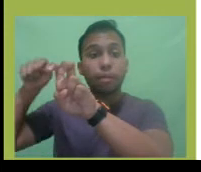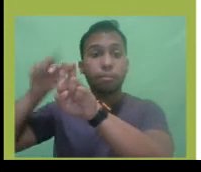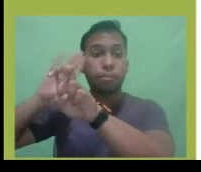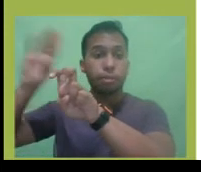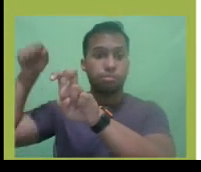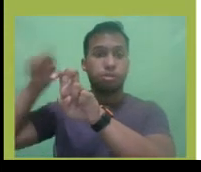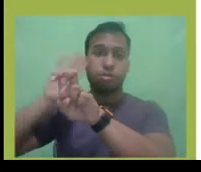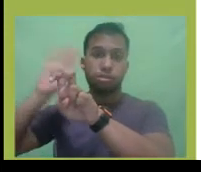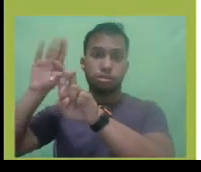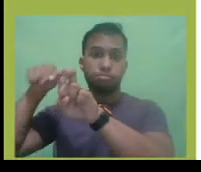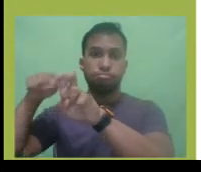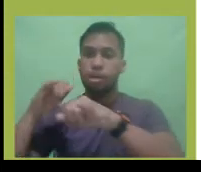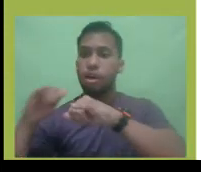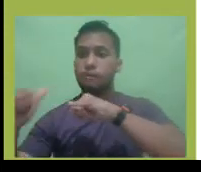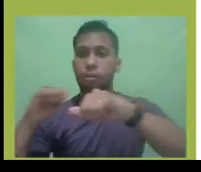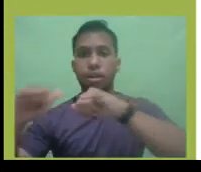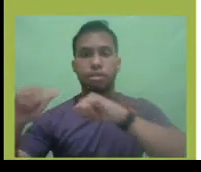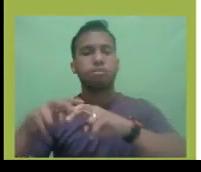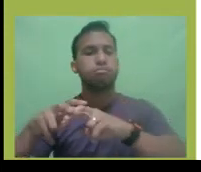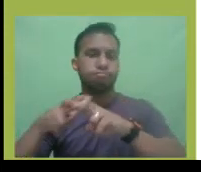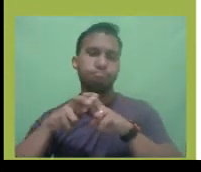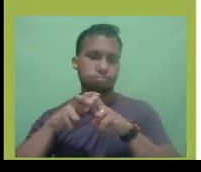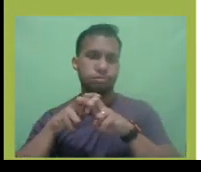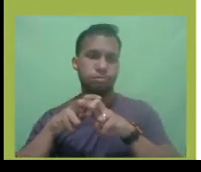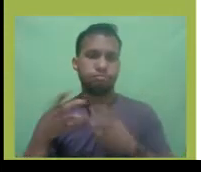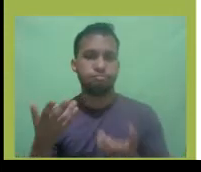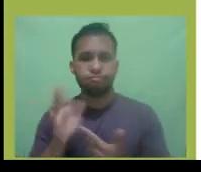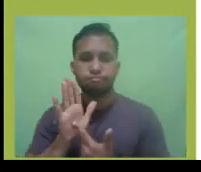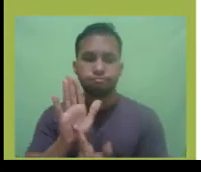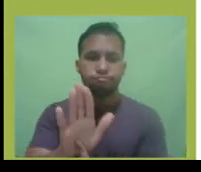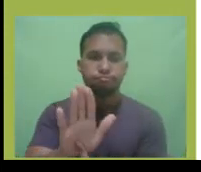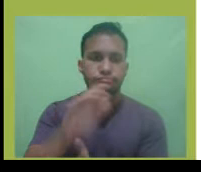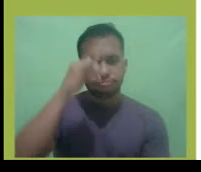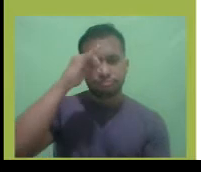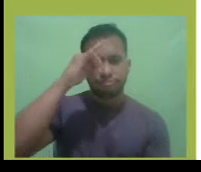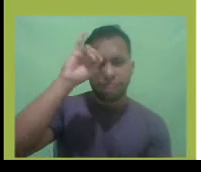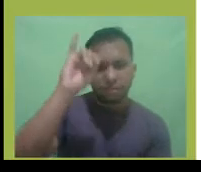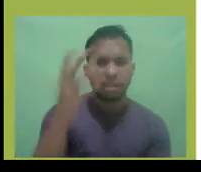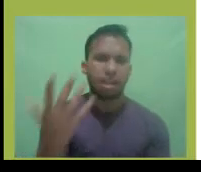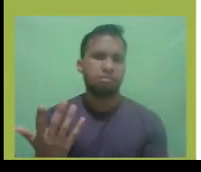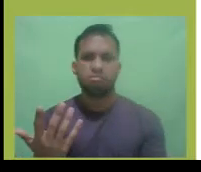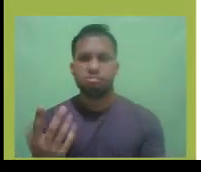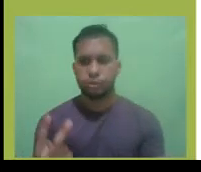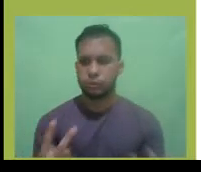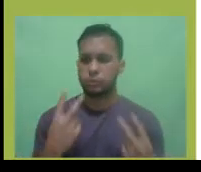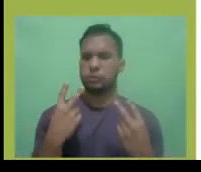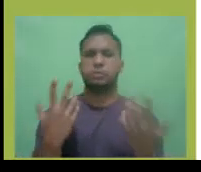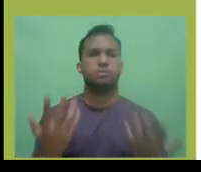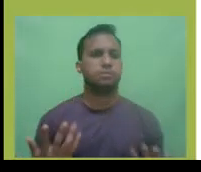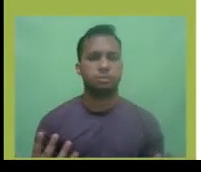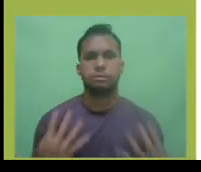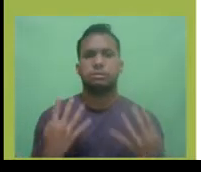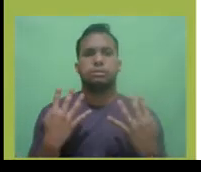que passar, é a informação que você tem que passar. Esse é o ator principal da sua